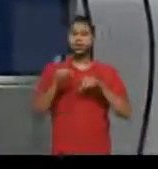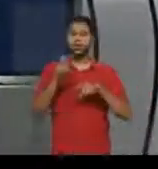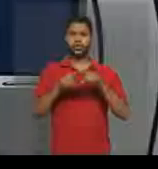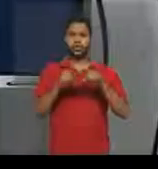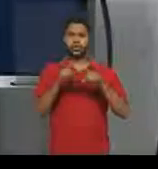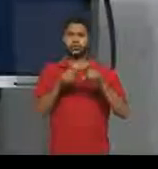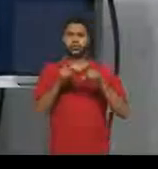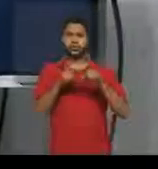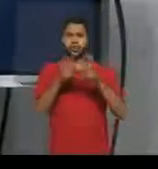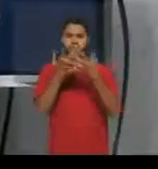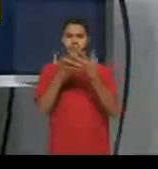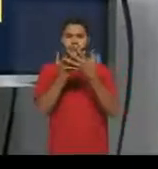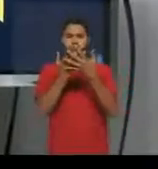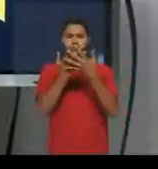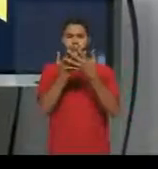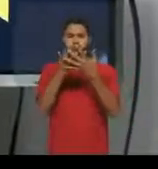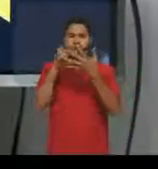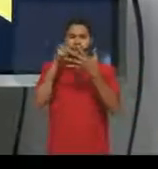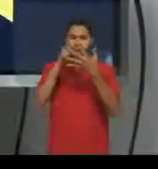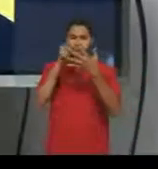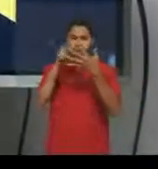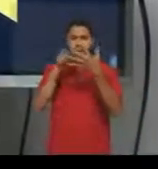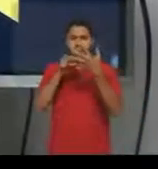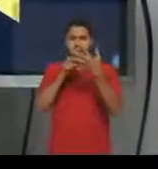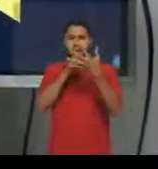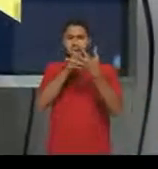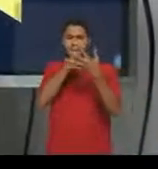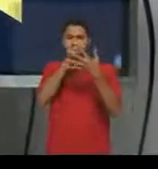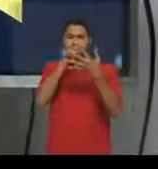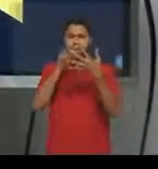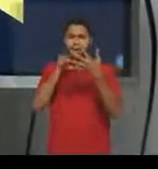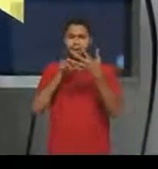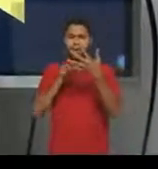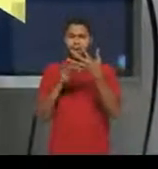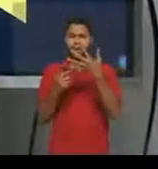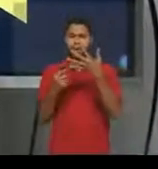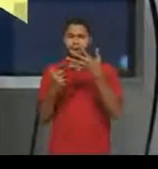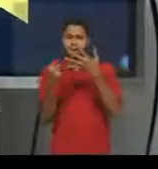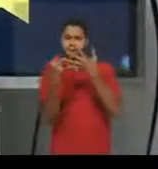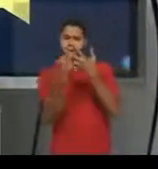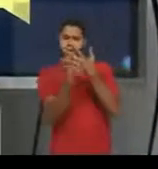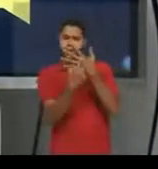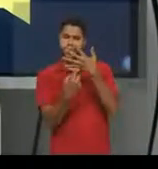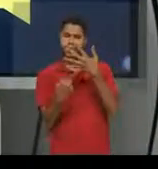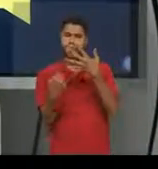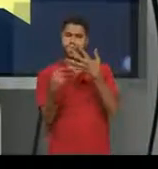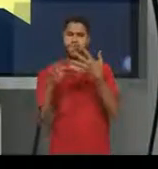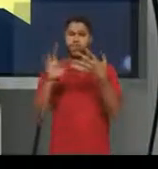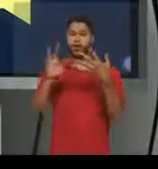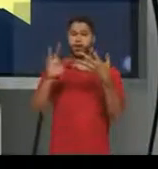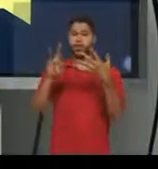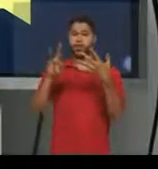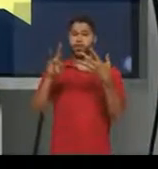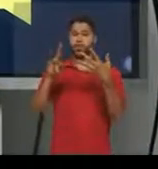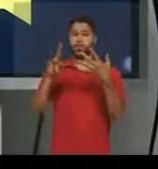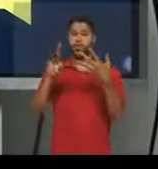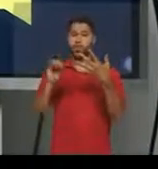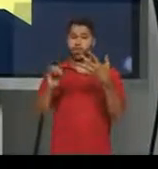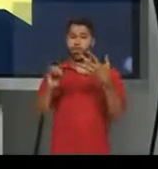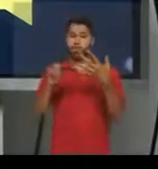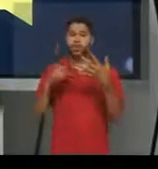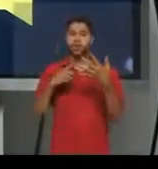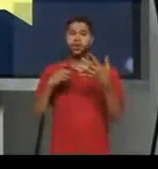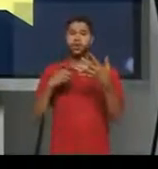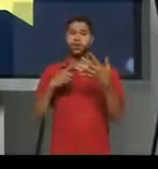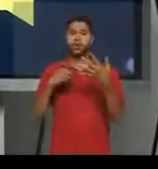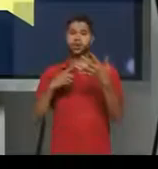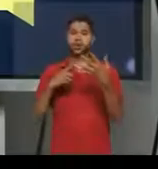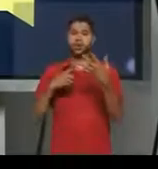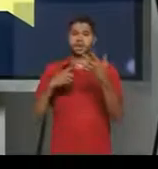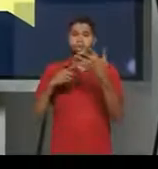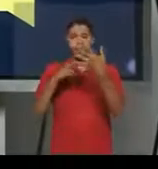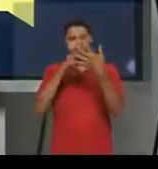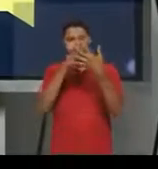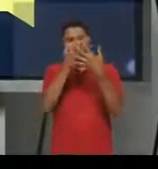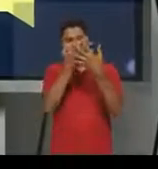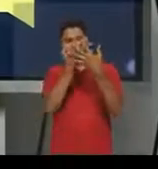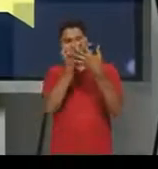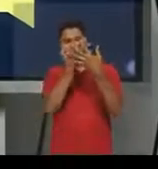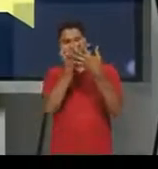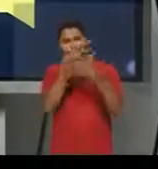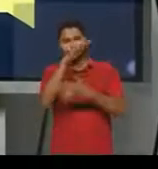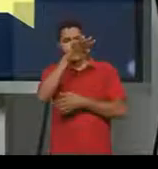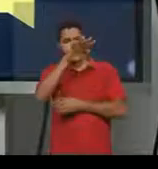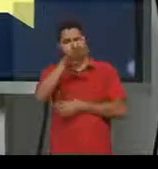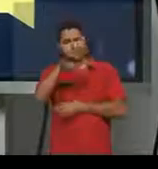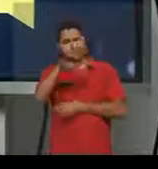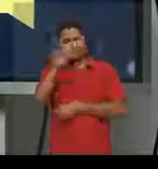furos, tá? Esses furinhos no objeto, eles formam uma trama. Os furos